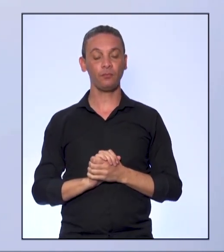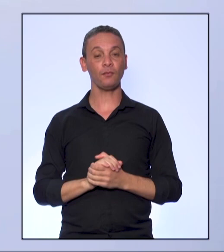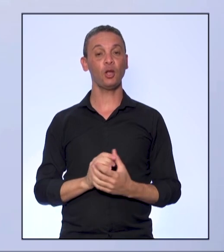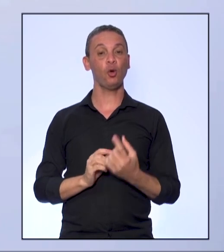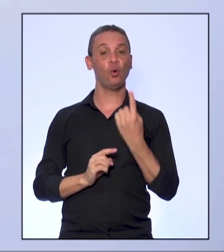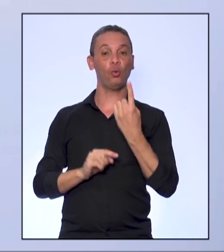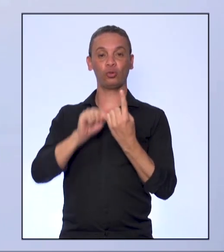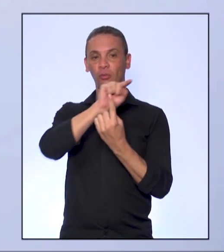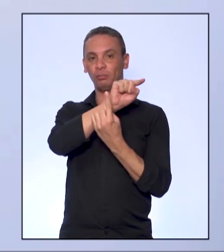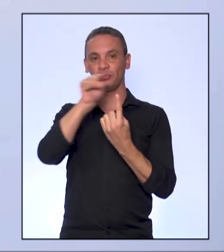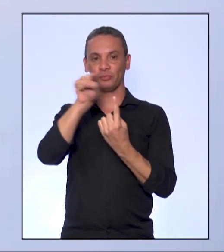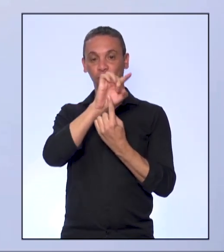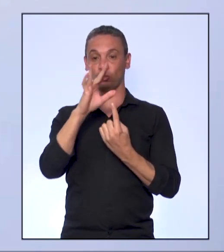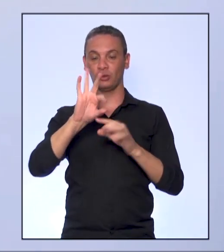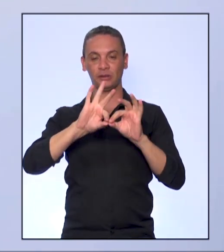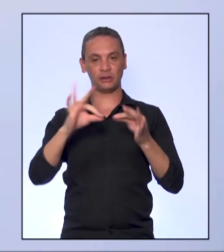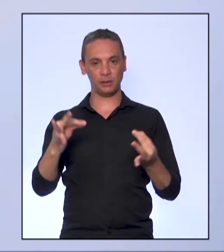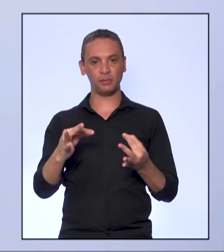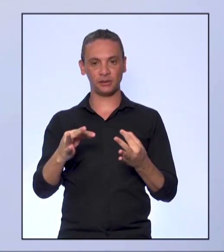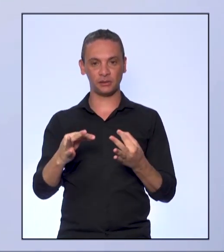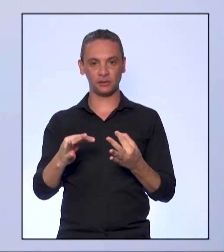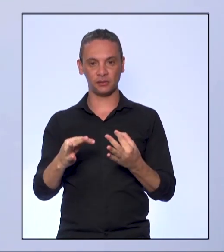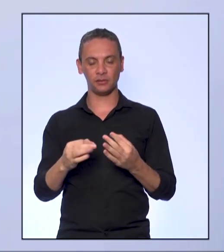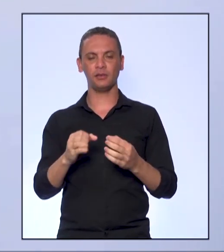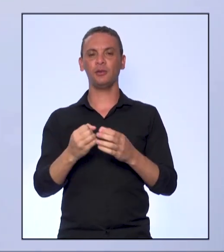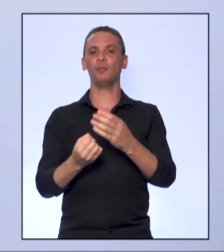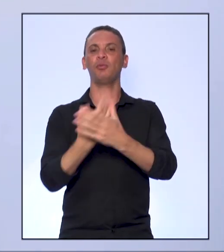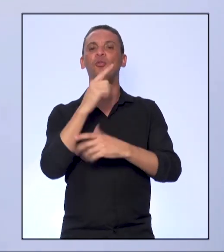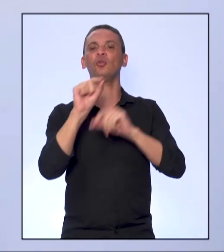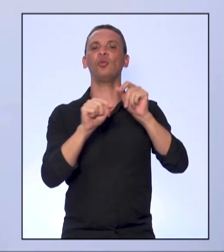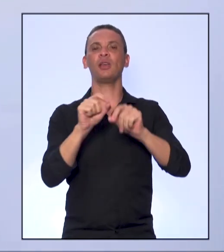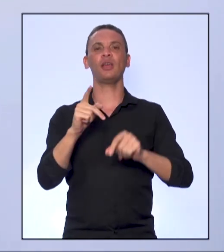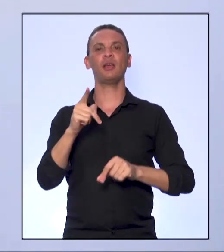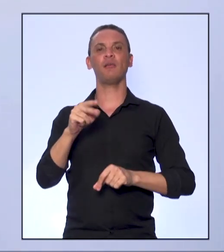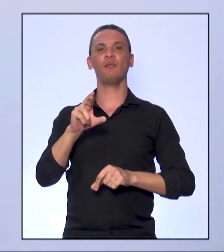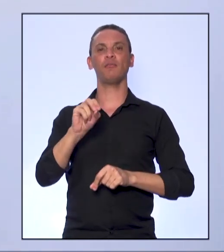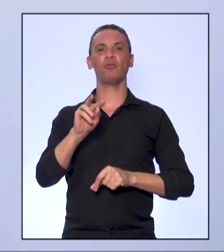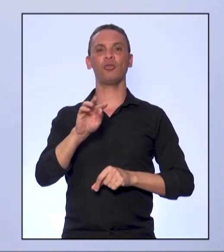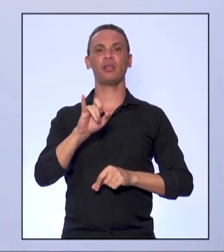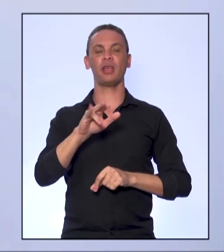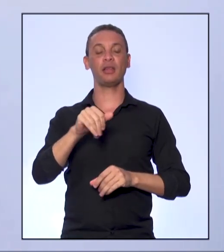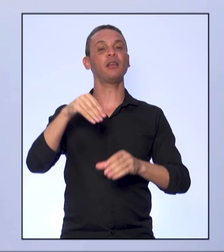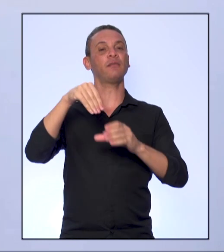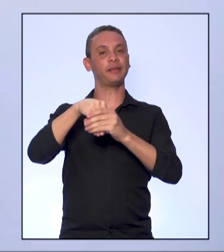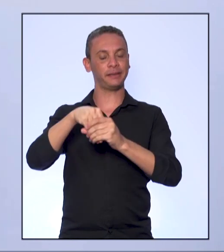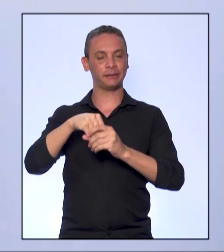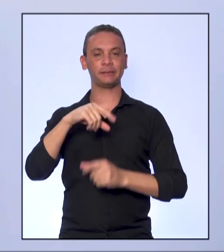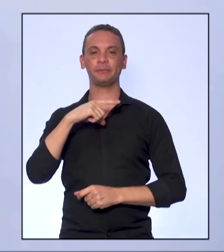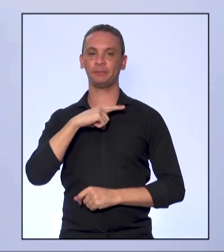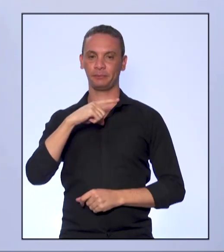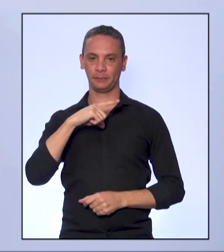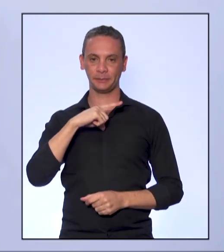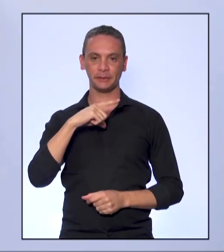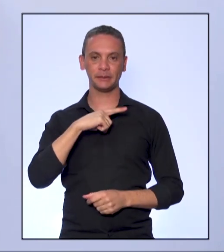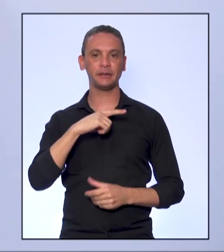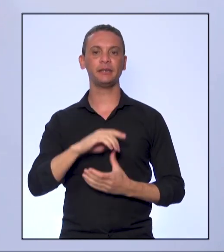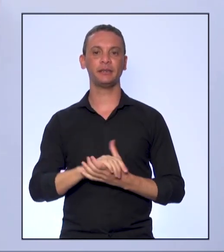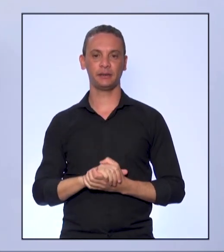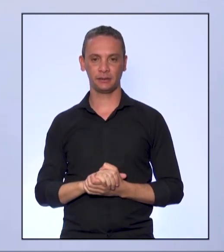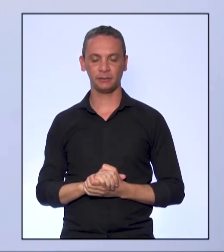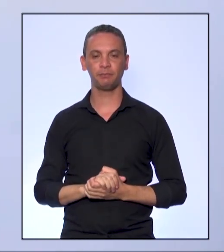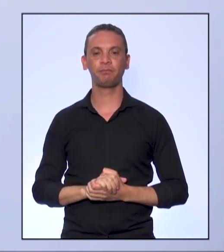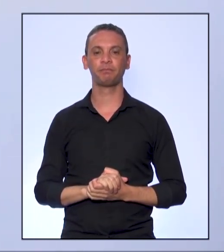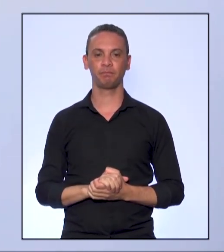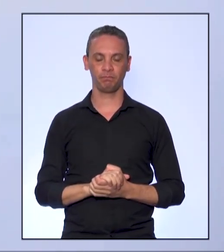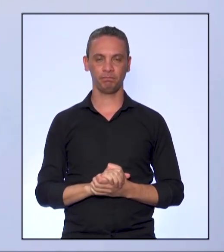fita simples, e ele já produz o quê? Proteínas. Lembrando que a produção de